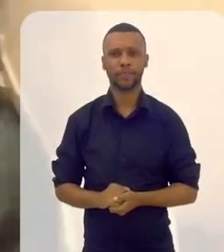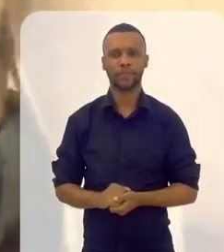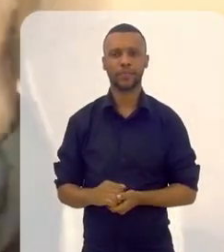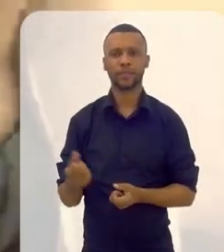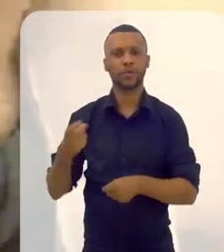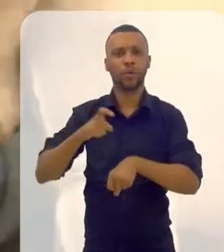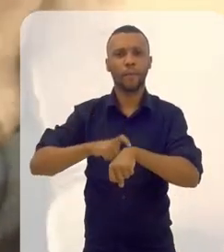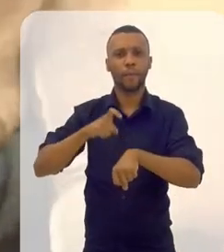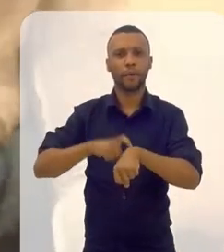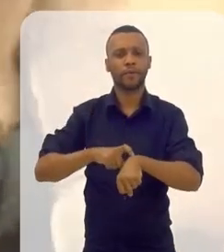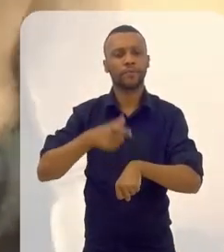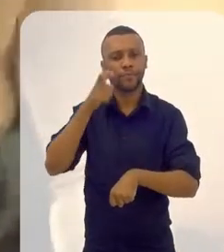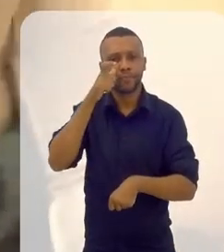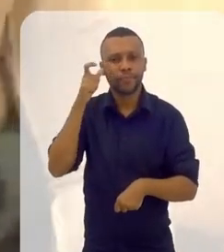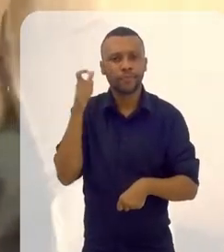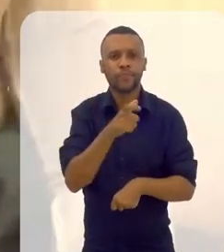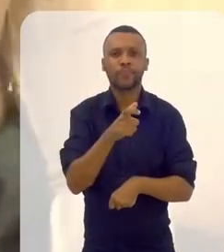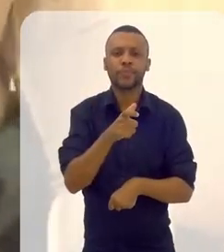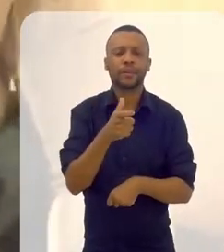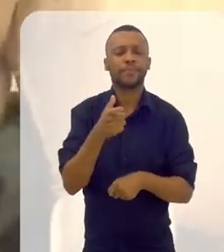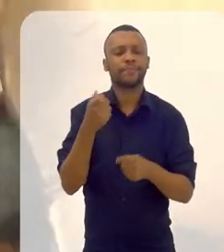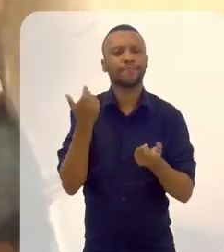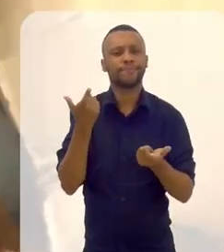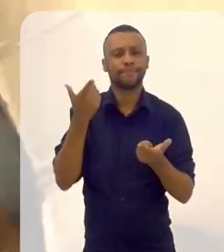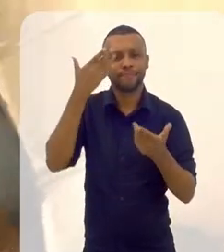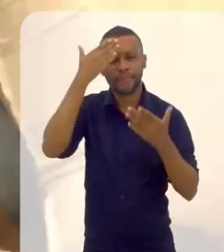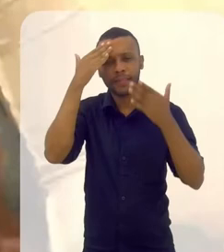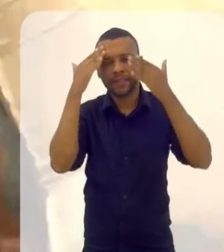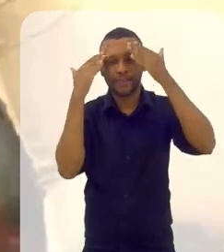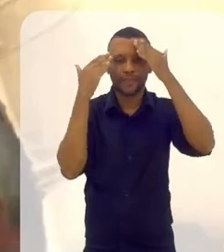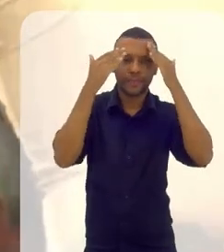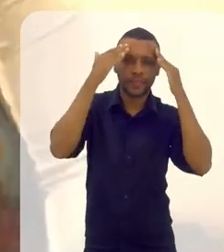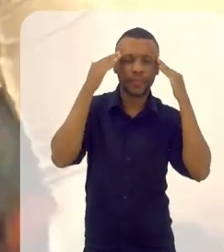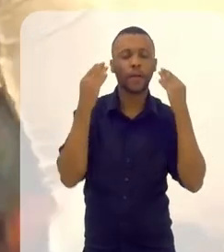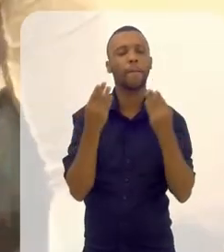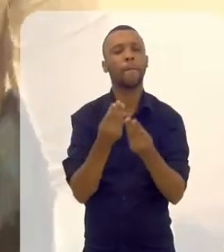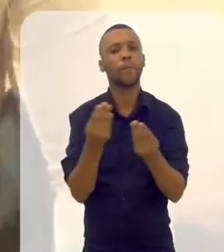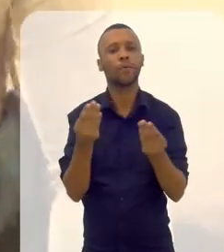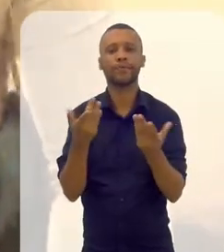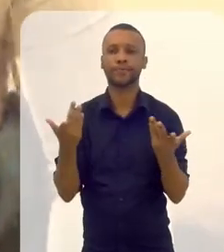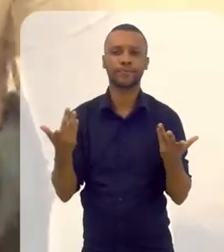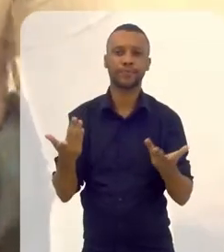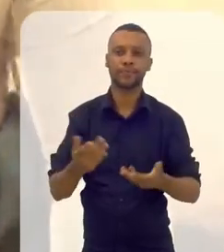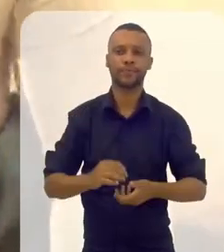um momento muito interessante, eu me divertia muito, muito.